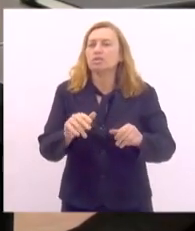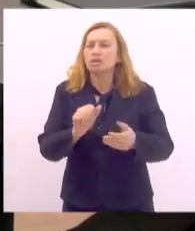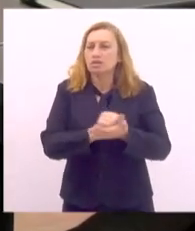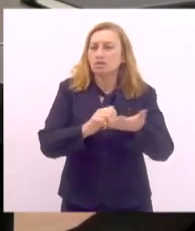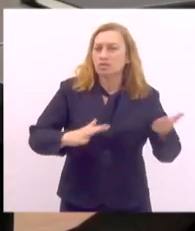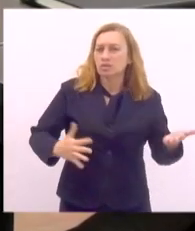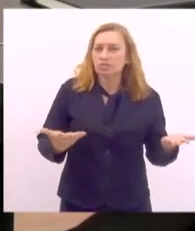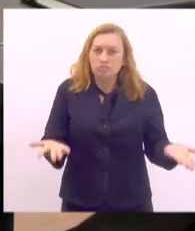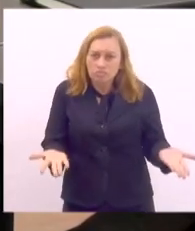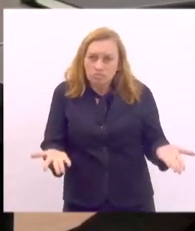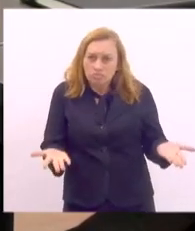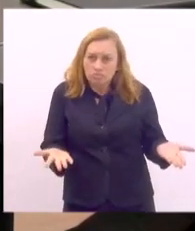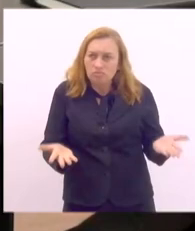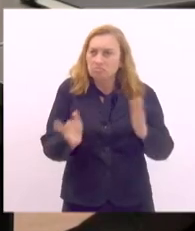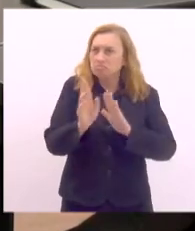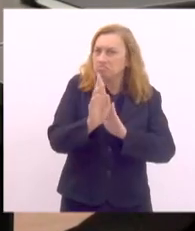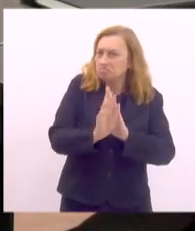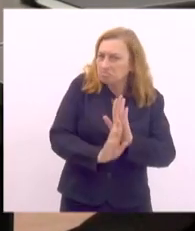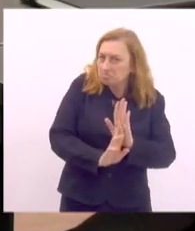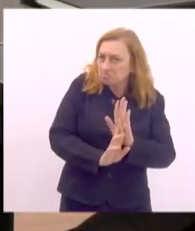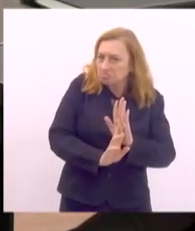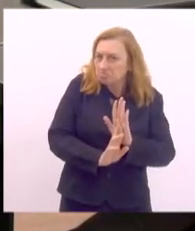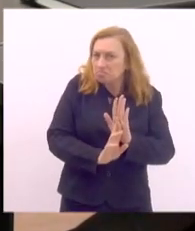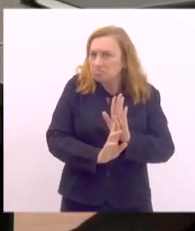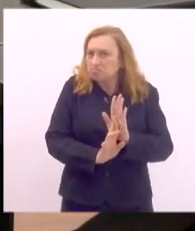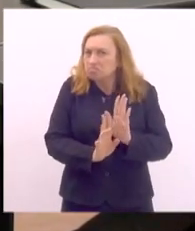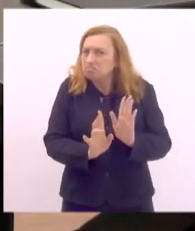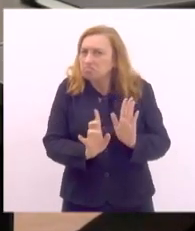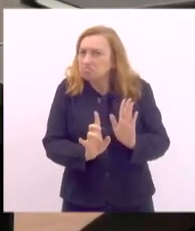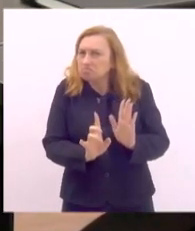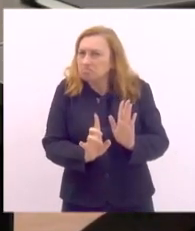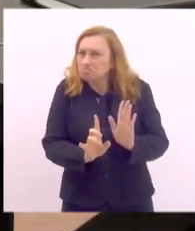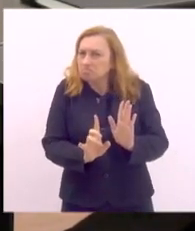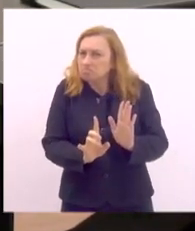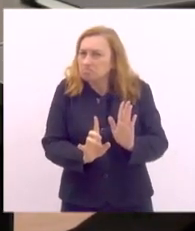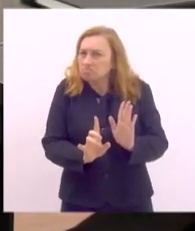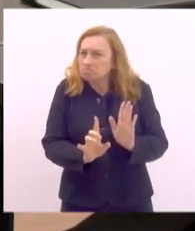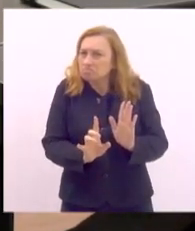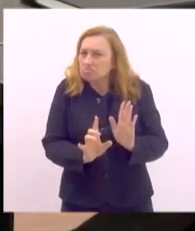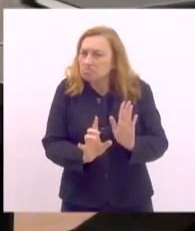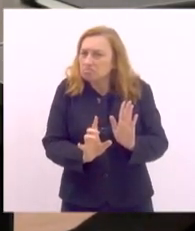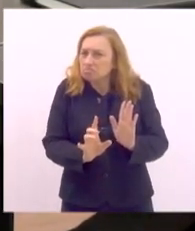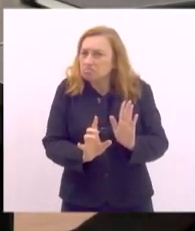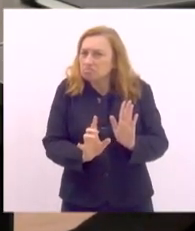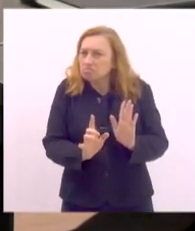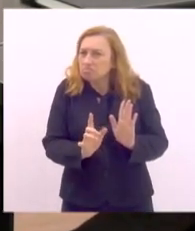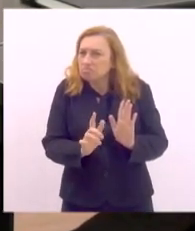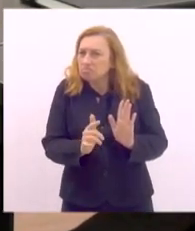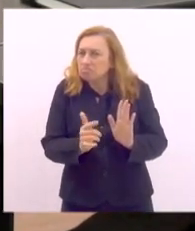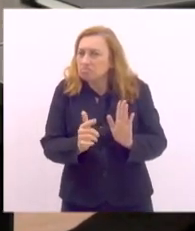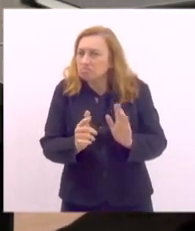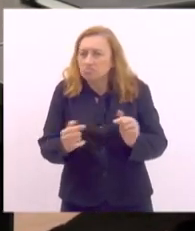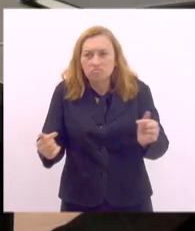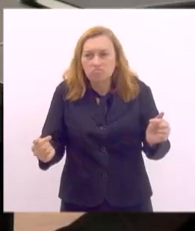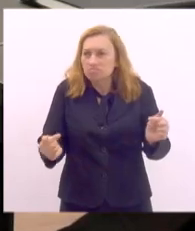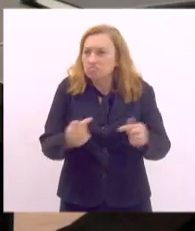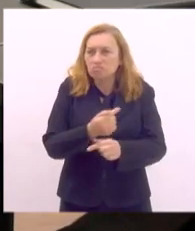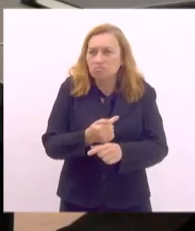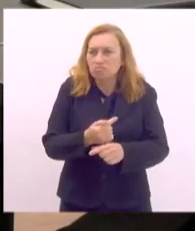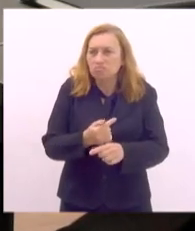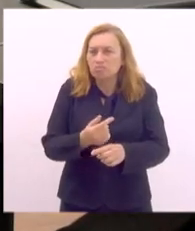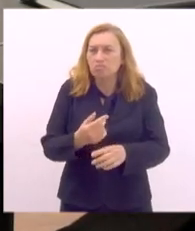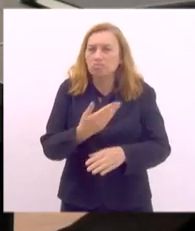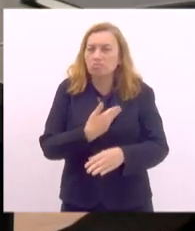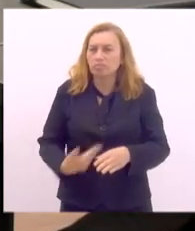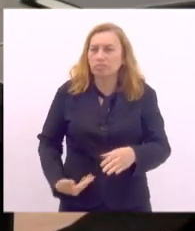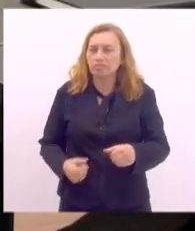Ou seja, uma redação que aí não incorre no que o governo tem argumentado. Podemos? A gente